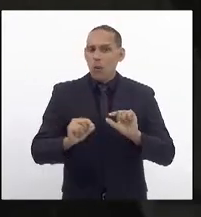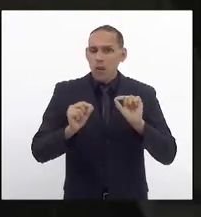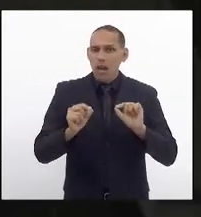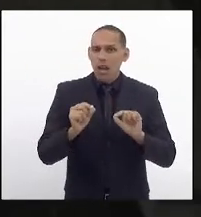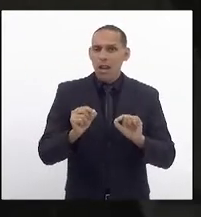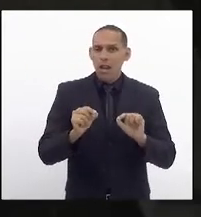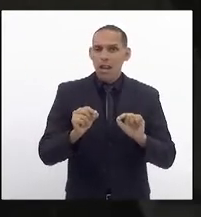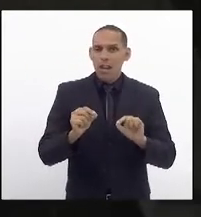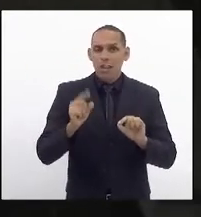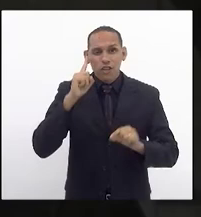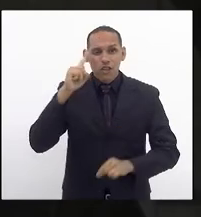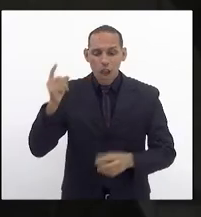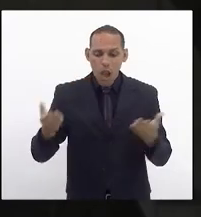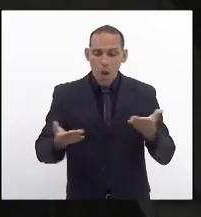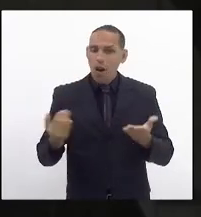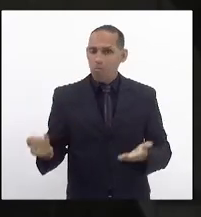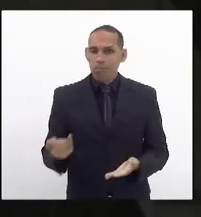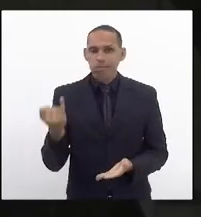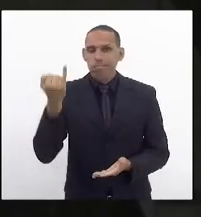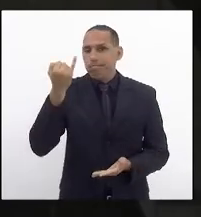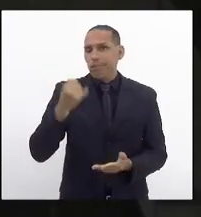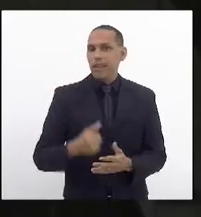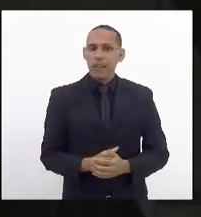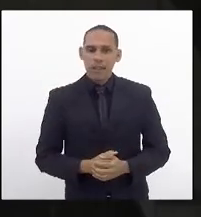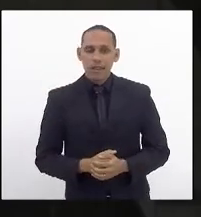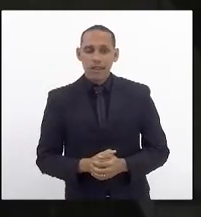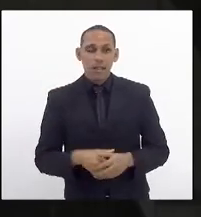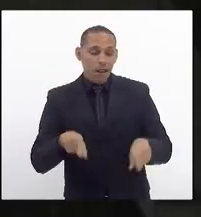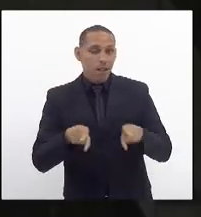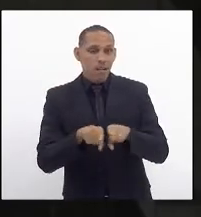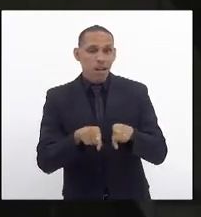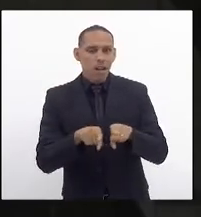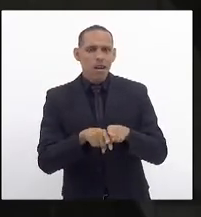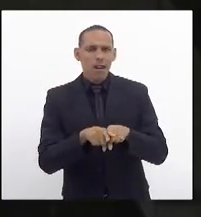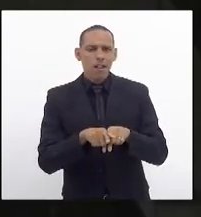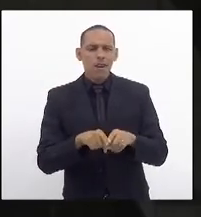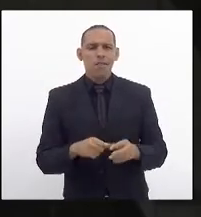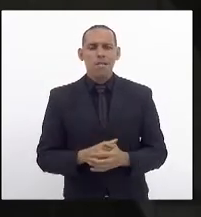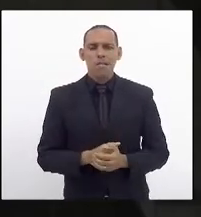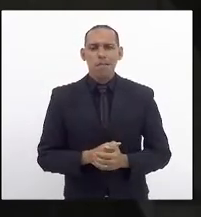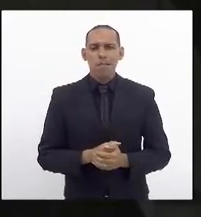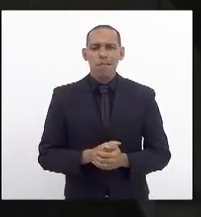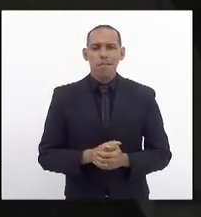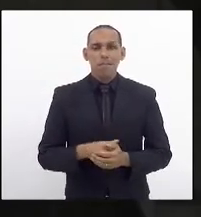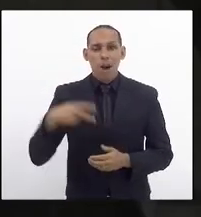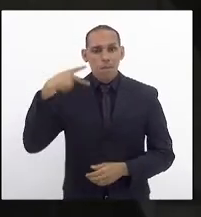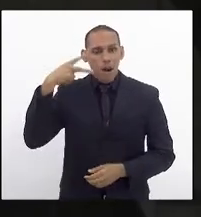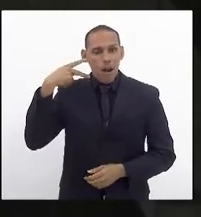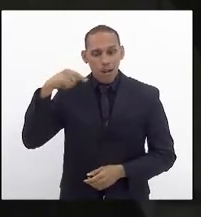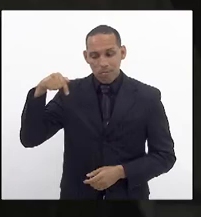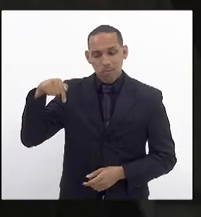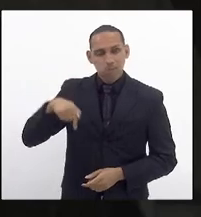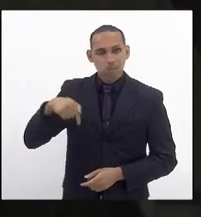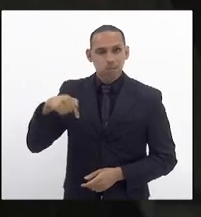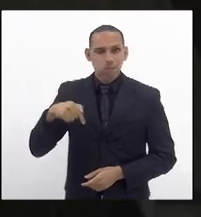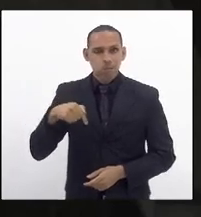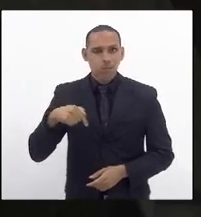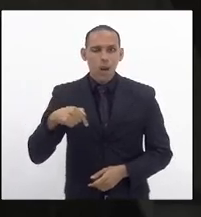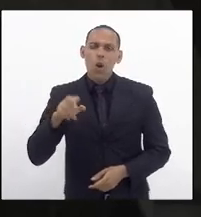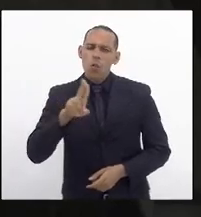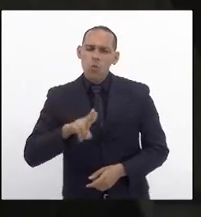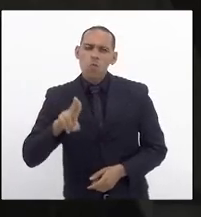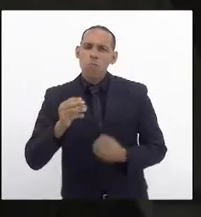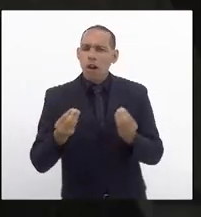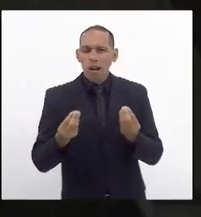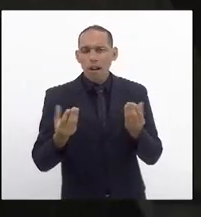importância desse dia e como através do registro é dois exercícios do Parlamento poder